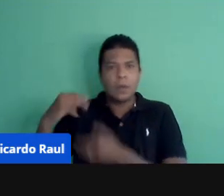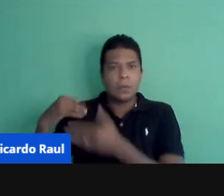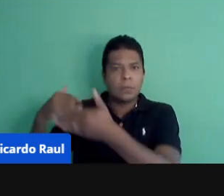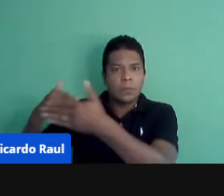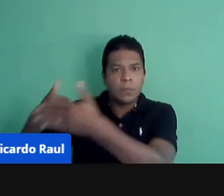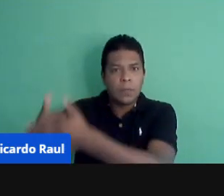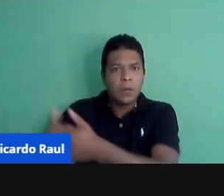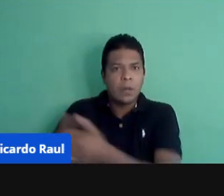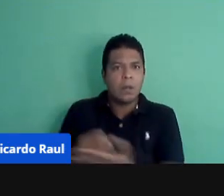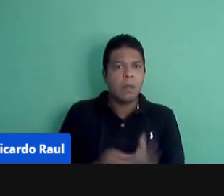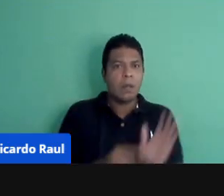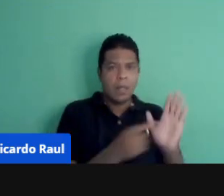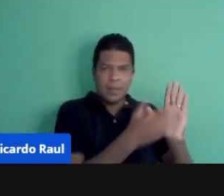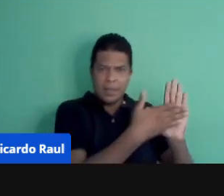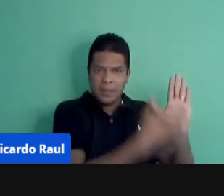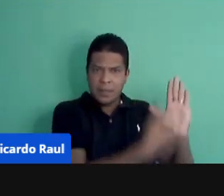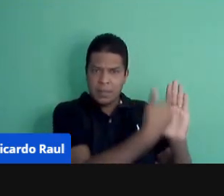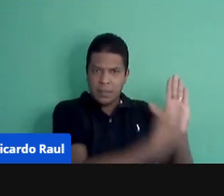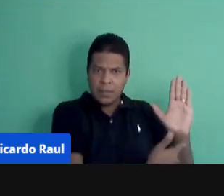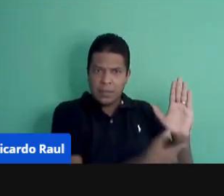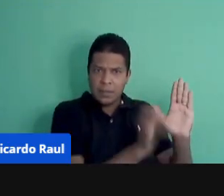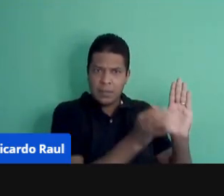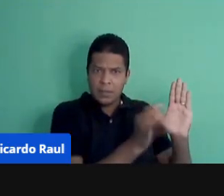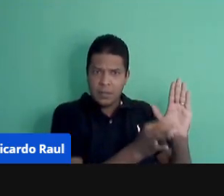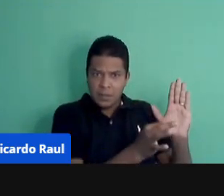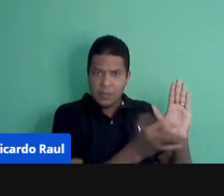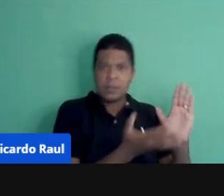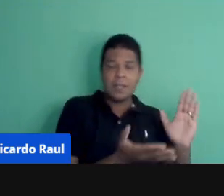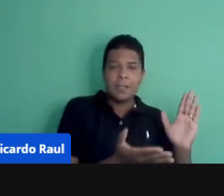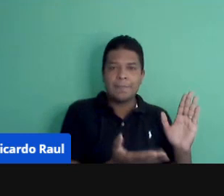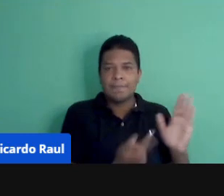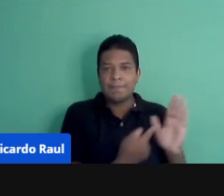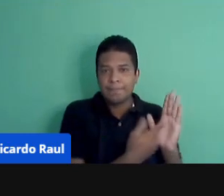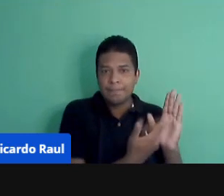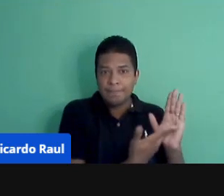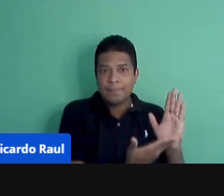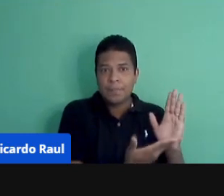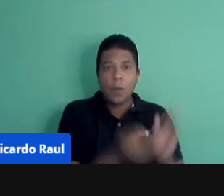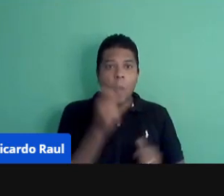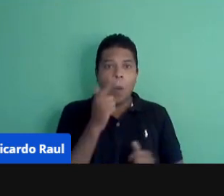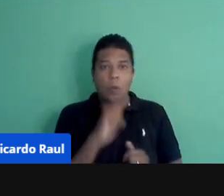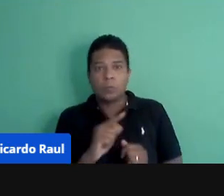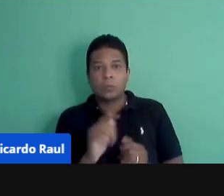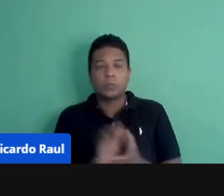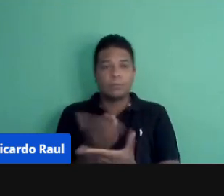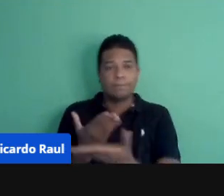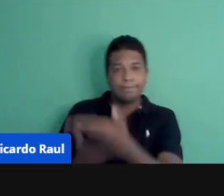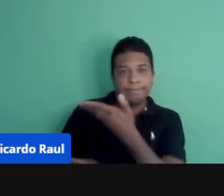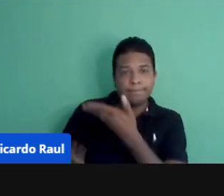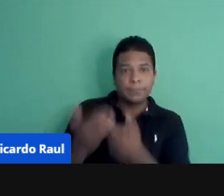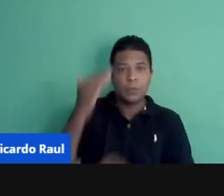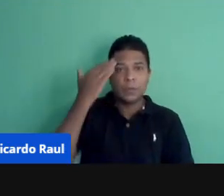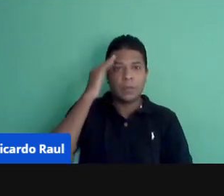isso, professora, isso também é o que me faz... eu consigo ter um retorno de que ele entendeu o que eu tinha falado na última aula.